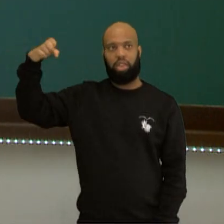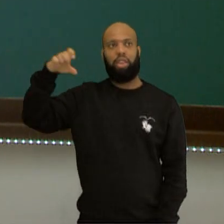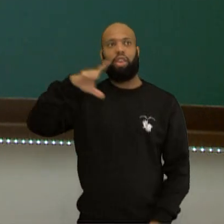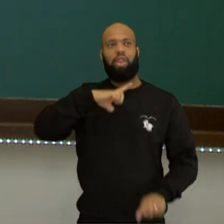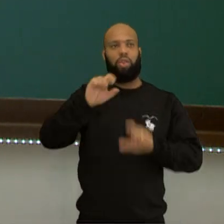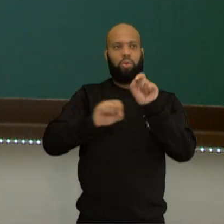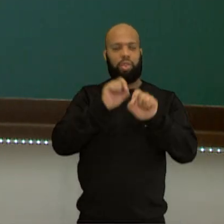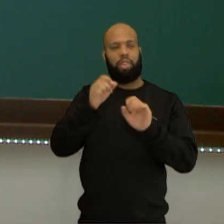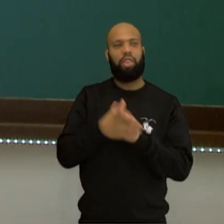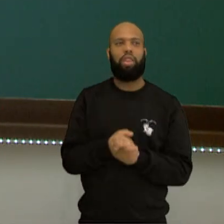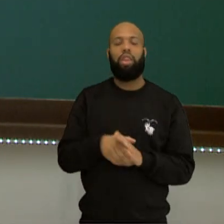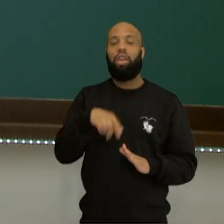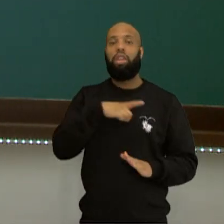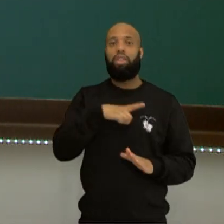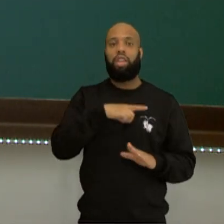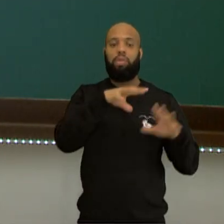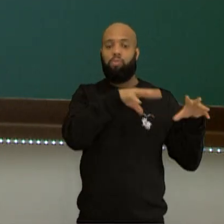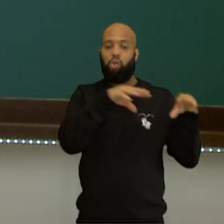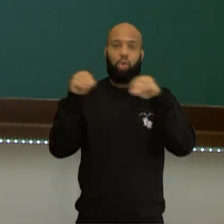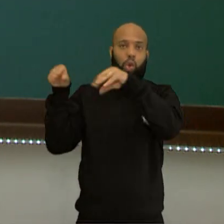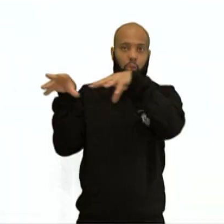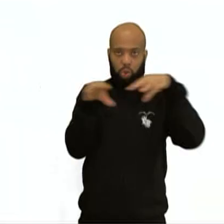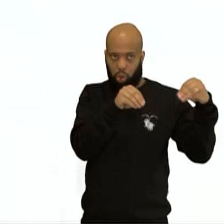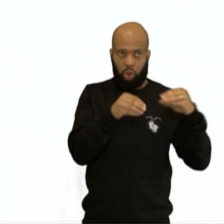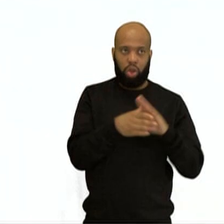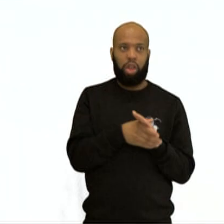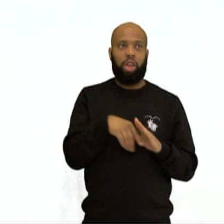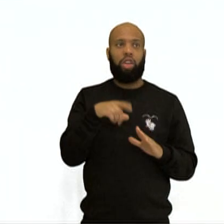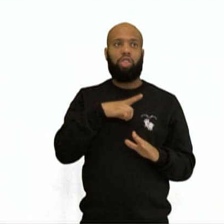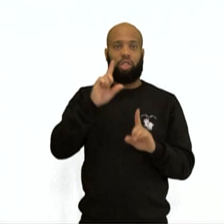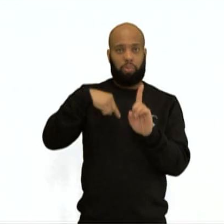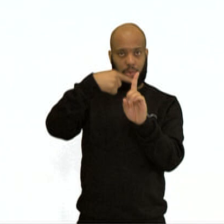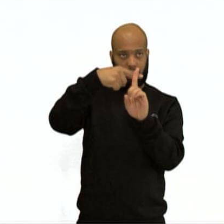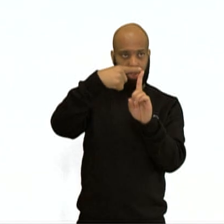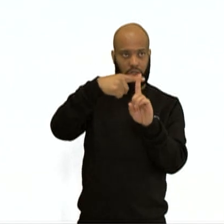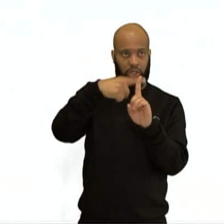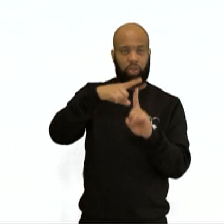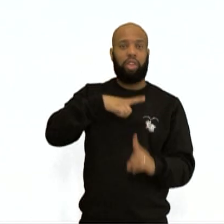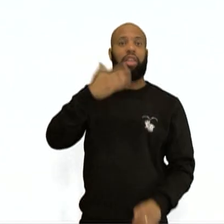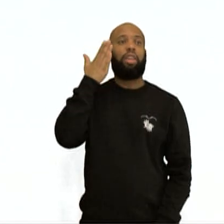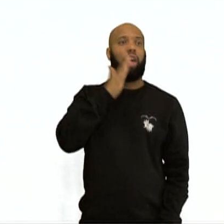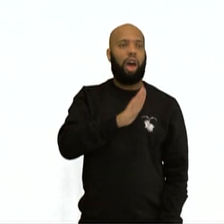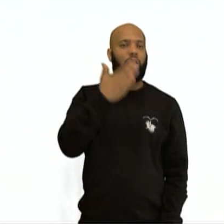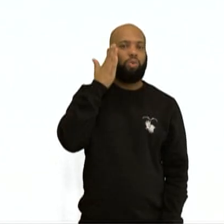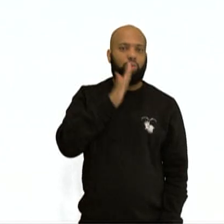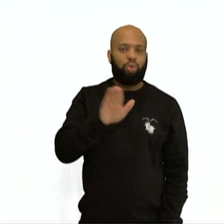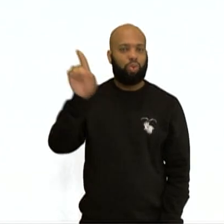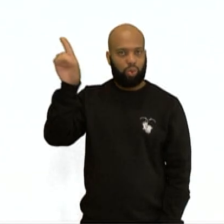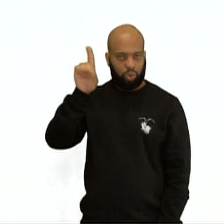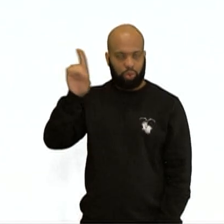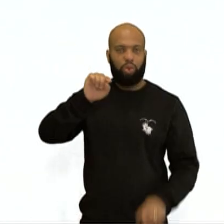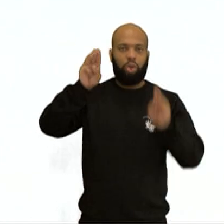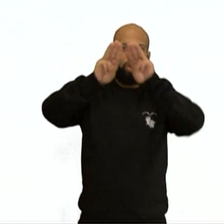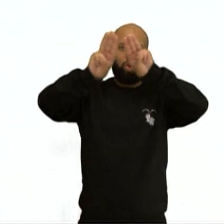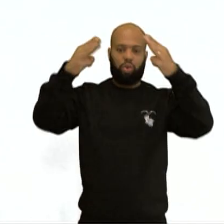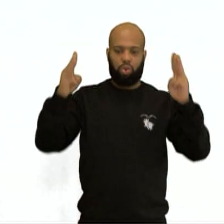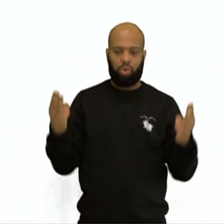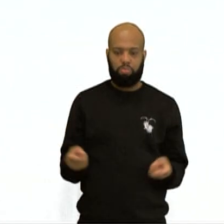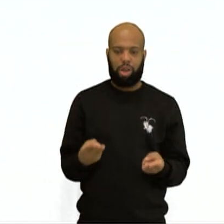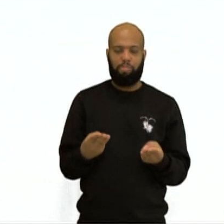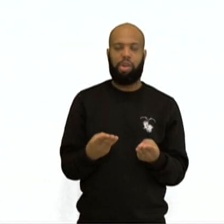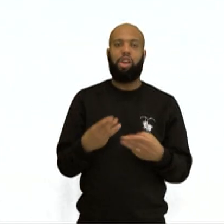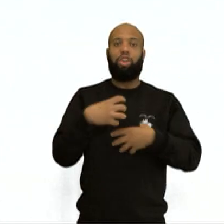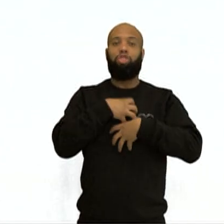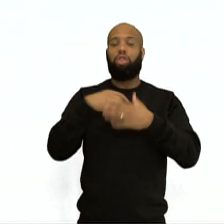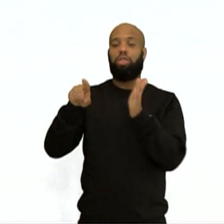que nós vamos ter dessa movimentação de população. Do que é positivo, está em azul aqui no nosso mapa, e